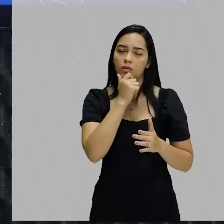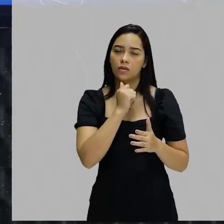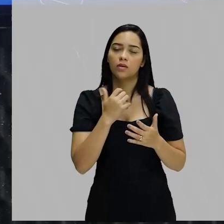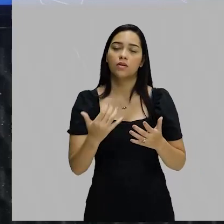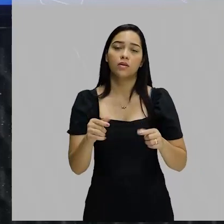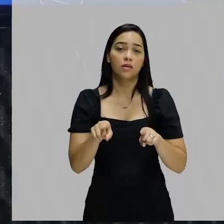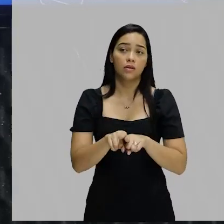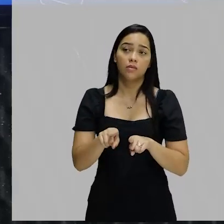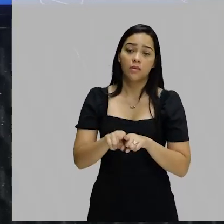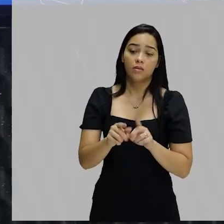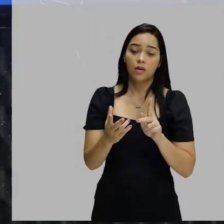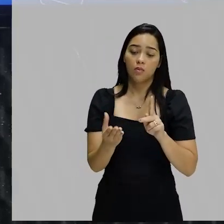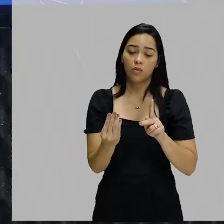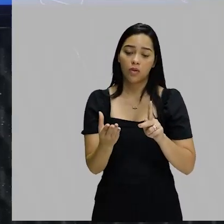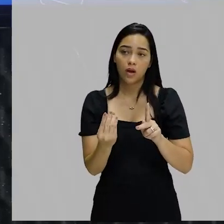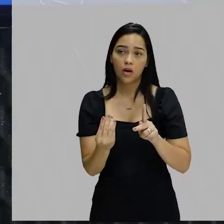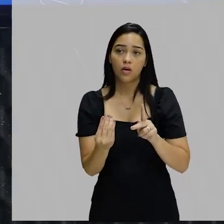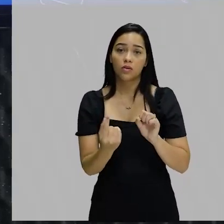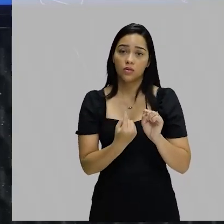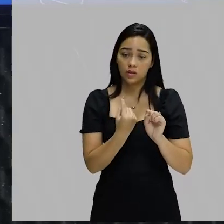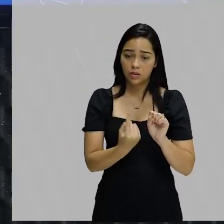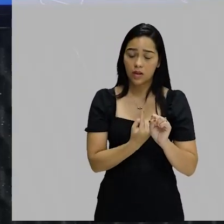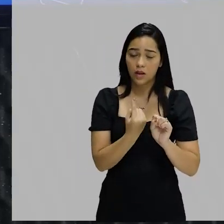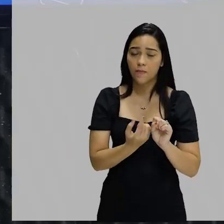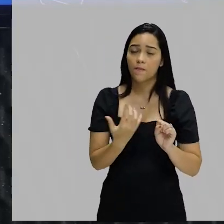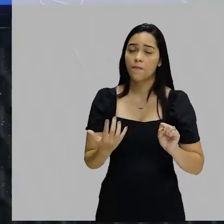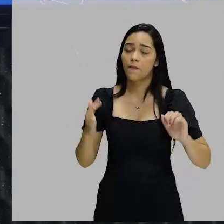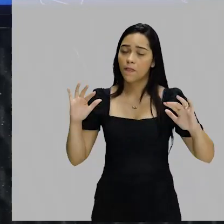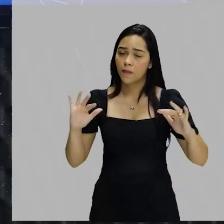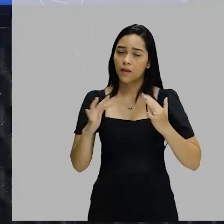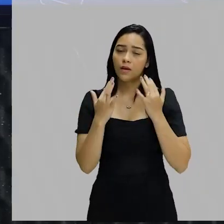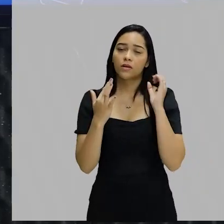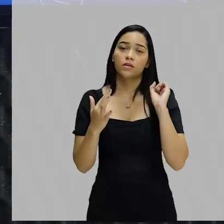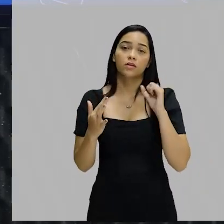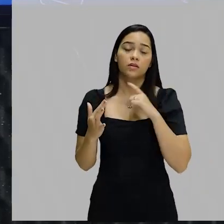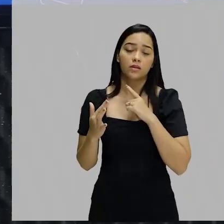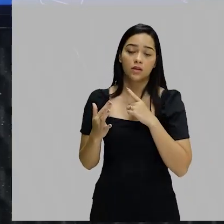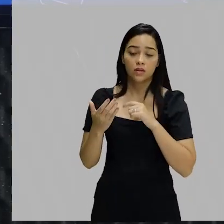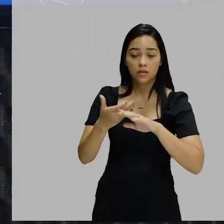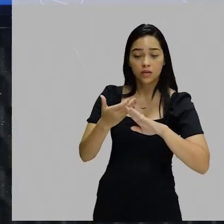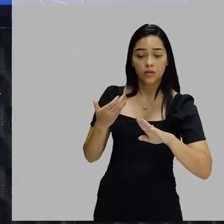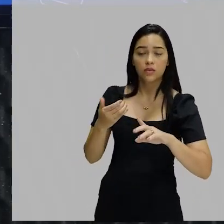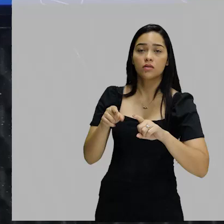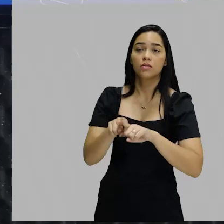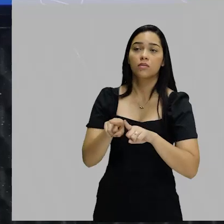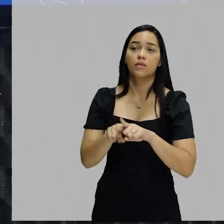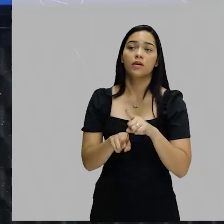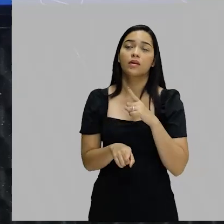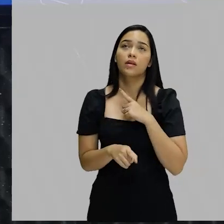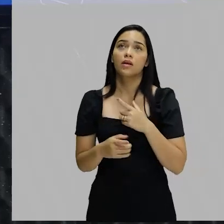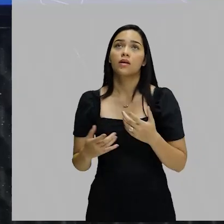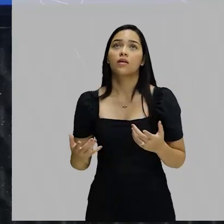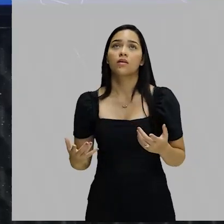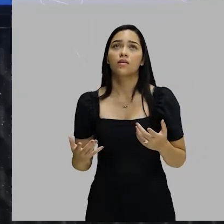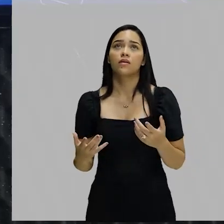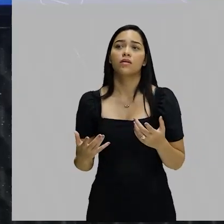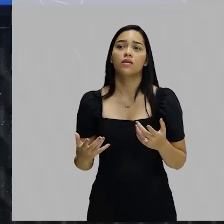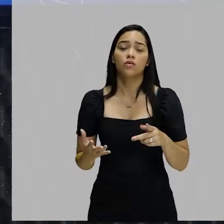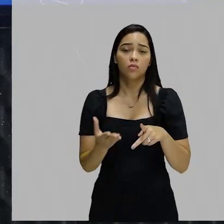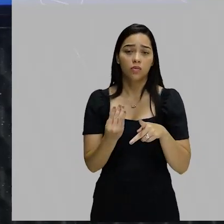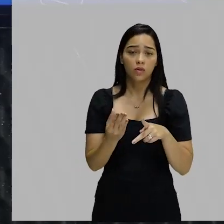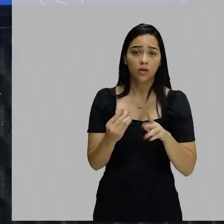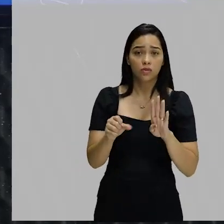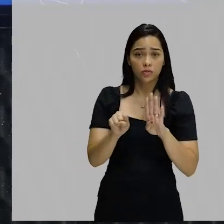masculino, tanto para o plural quanto para o singular. Então fiquem atentos a essas exceções, a questão também do plural